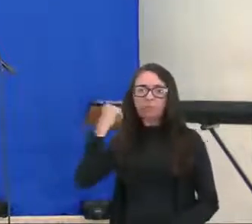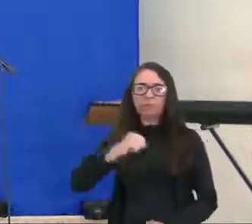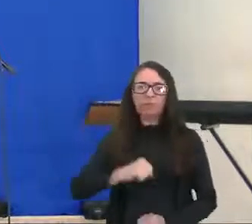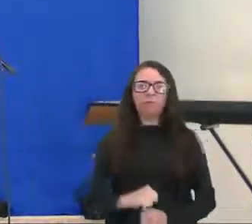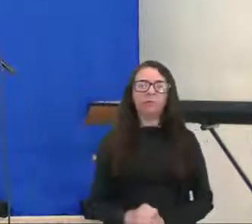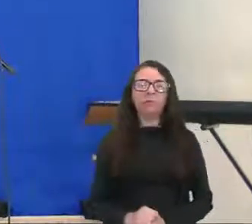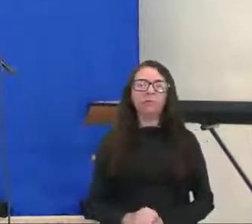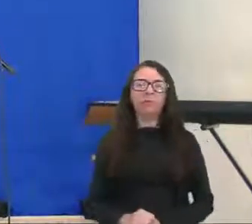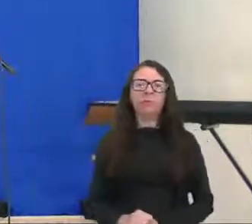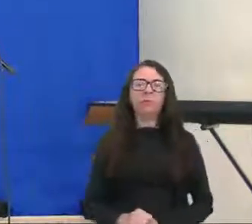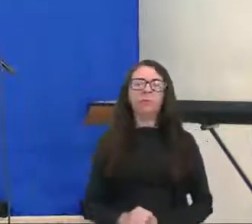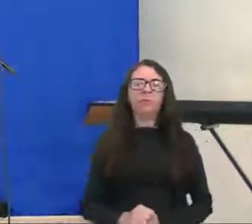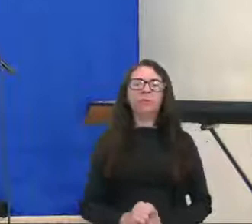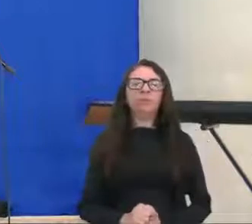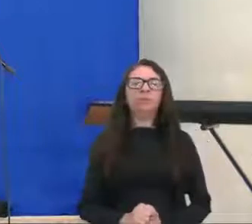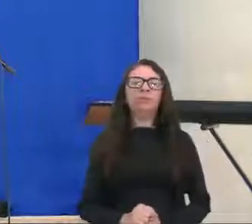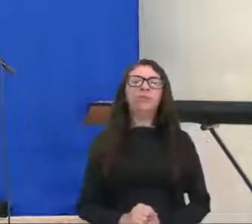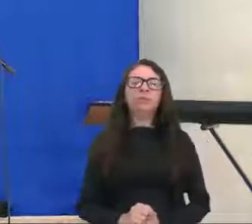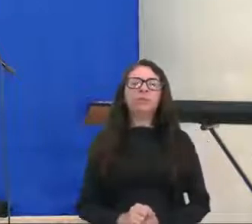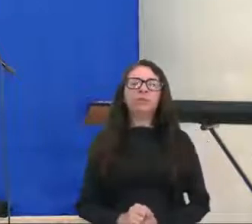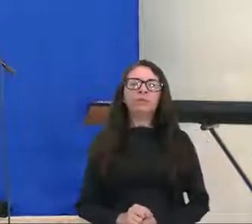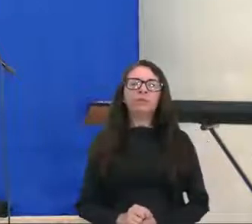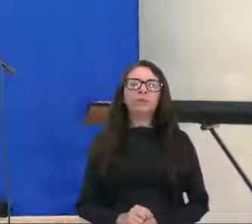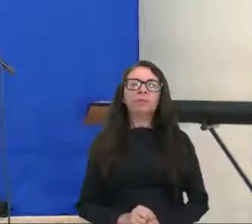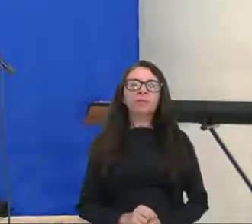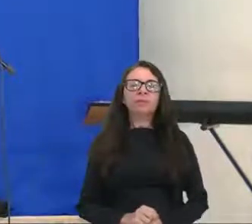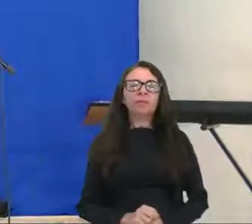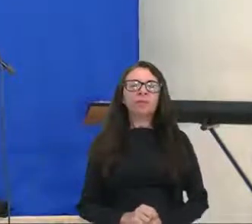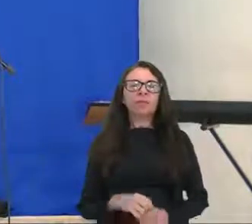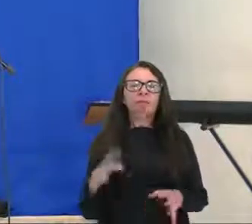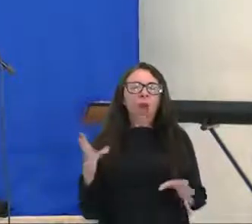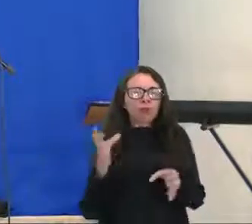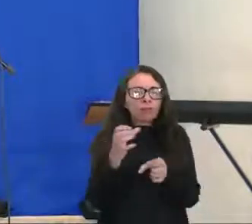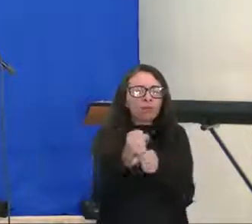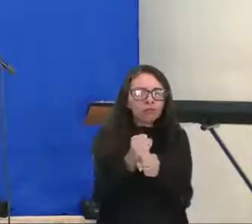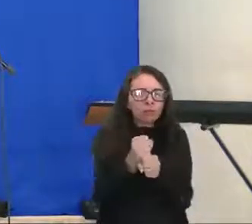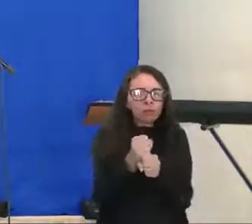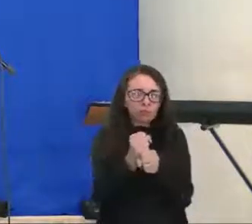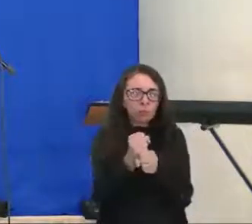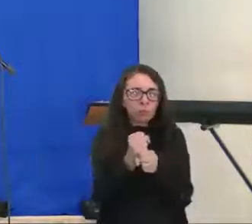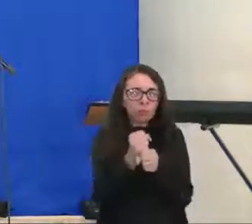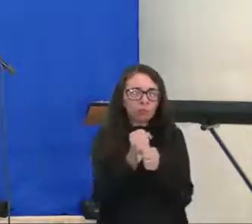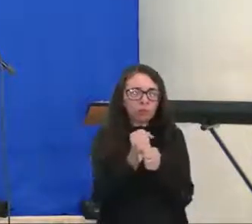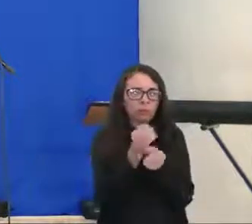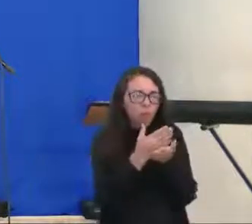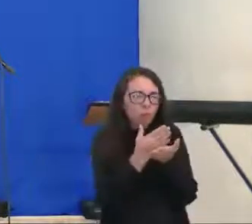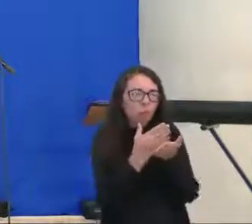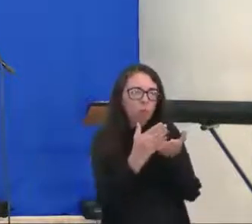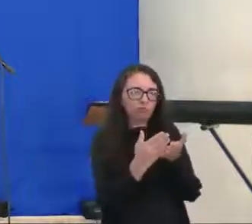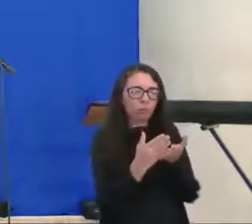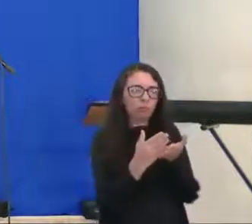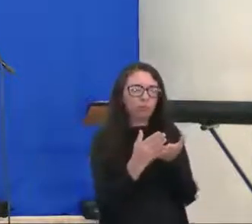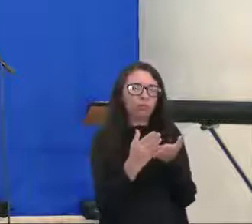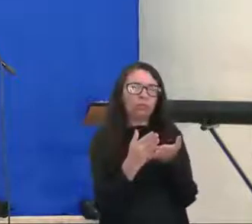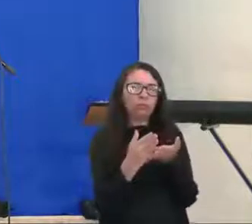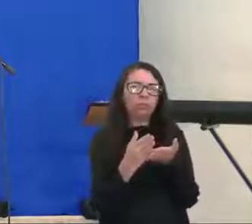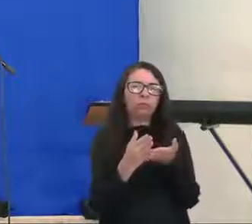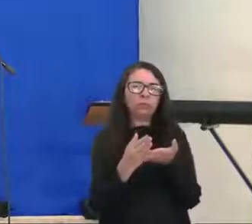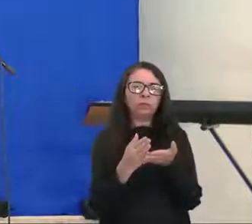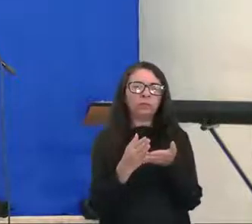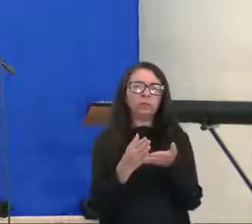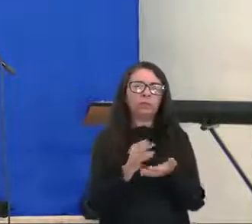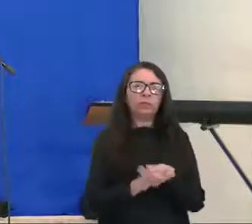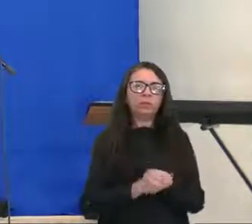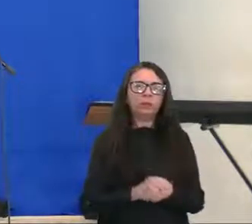falamos na aula passada, domingo passado. Bom, resumidamente, a parte 1 a gente se baseou em